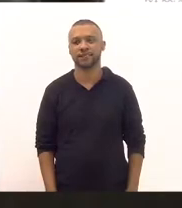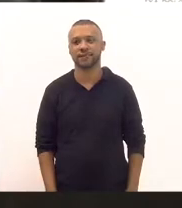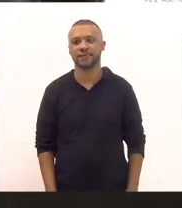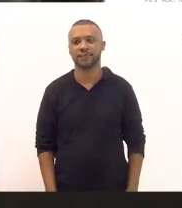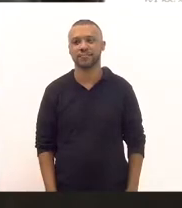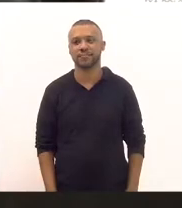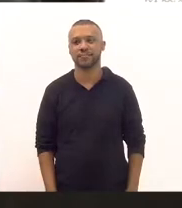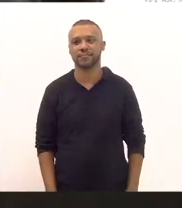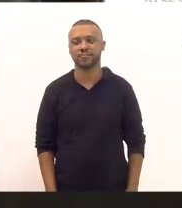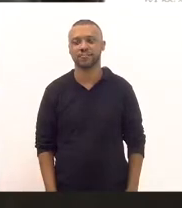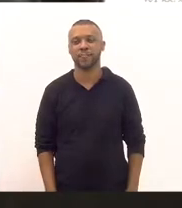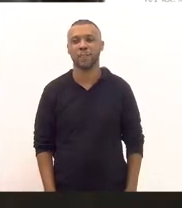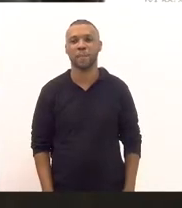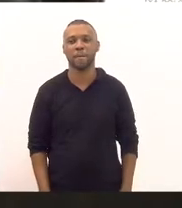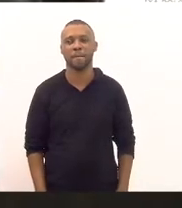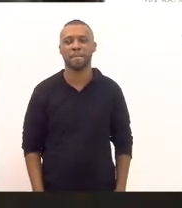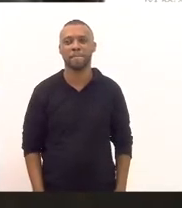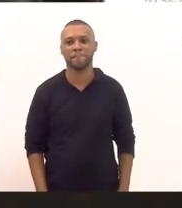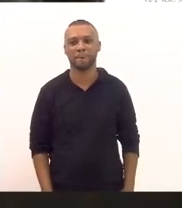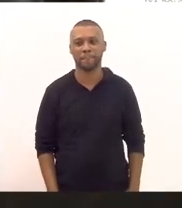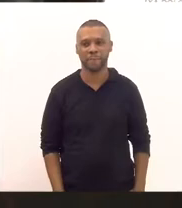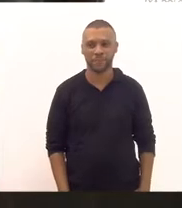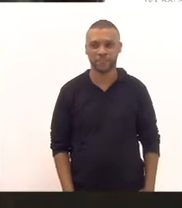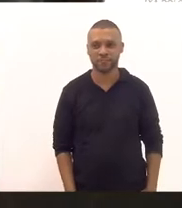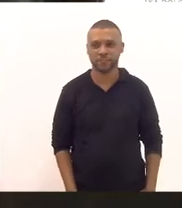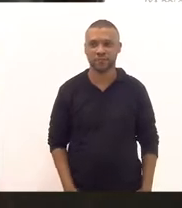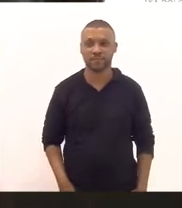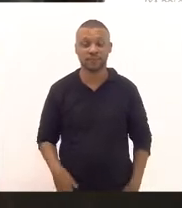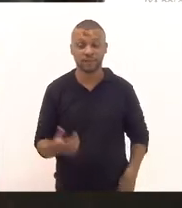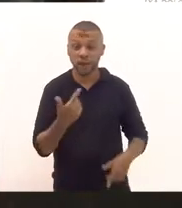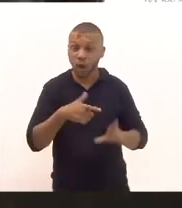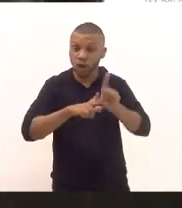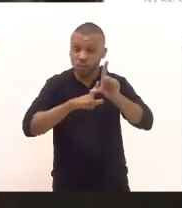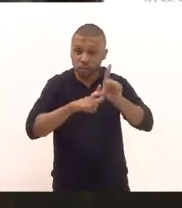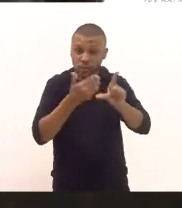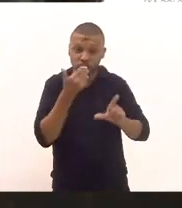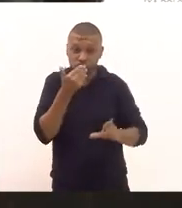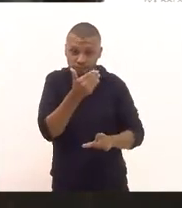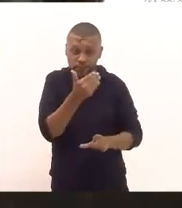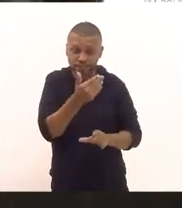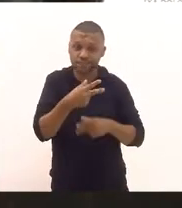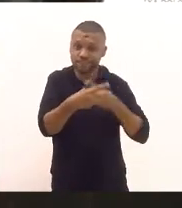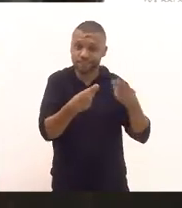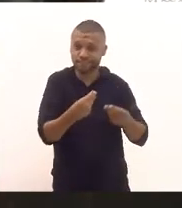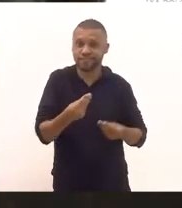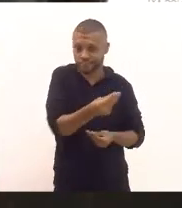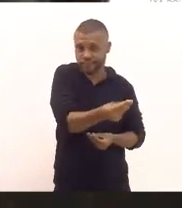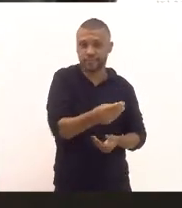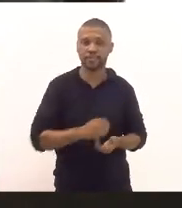Ah tá bom produto foi seu pai do seu pai que ele deu gostou aqui ó